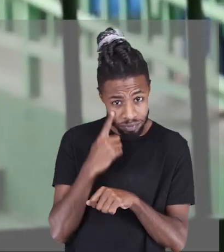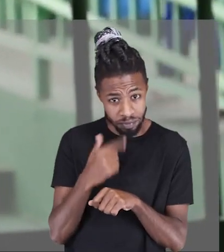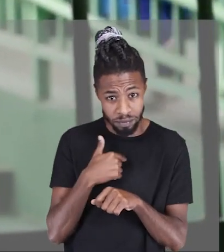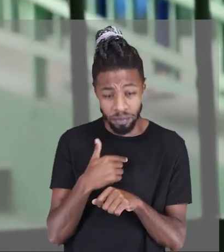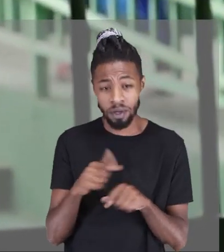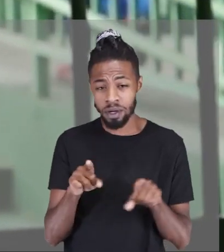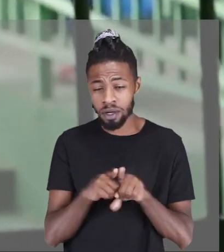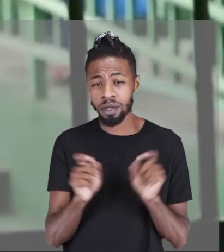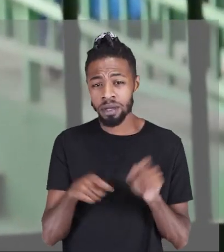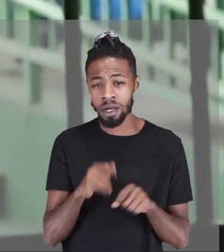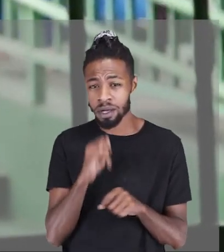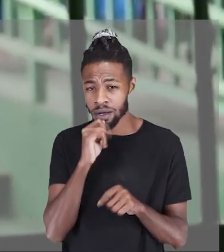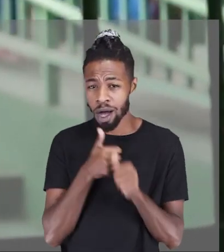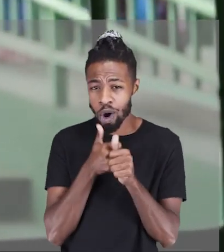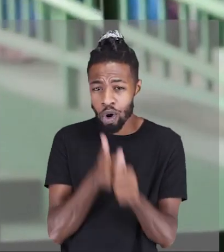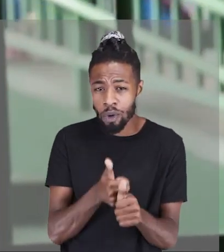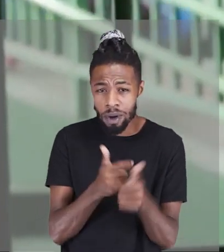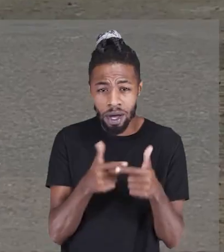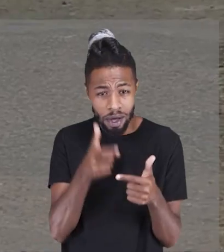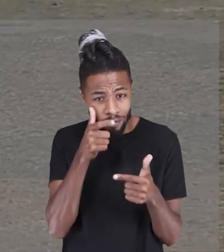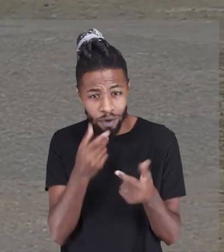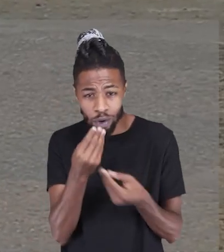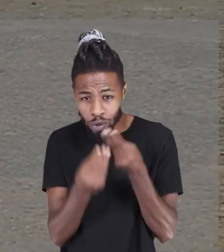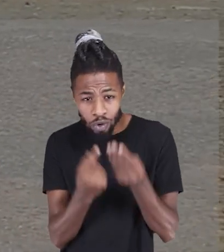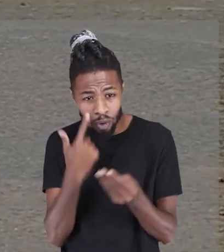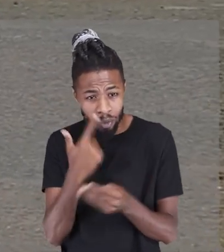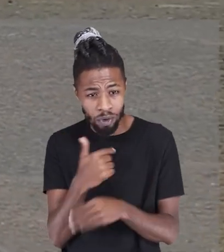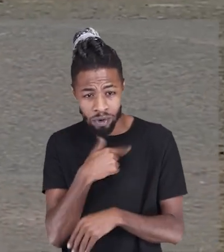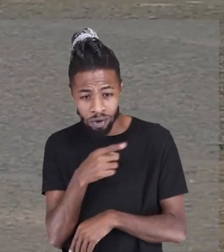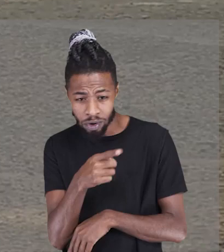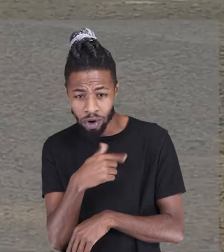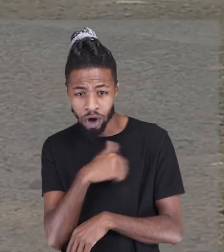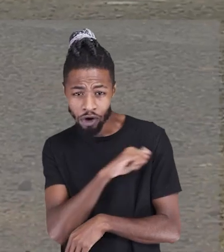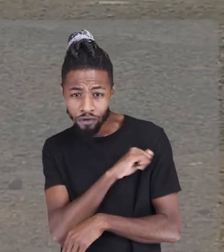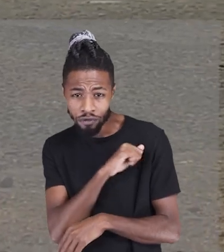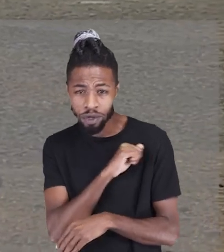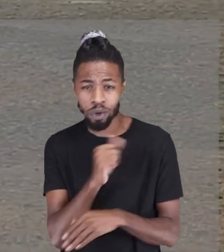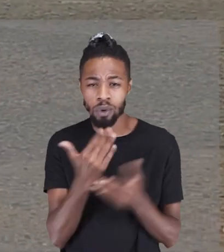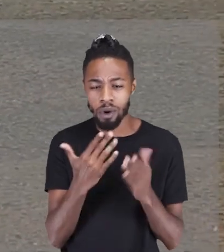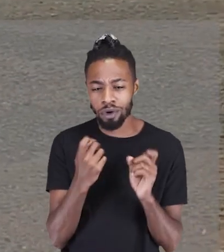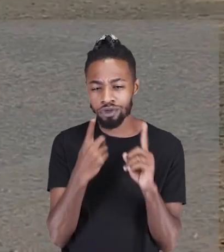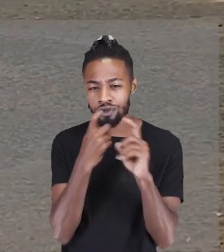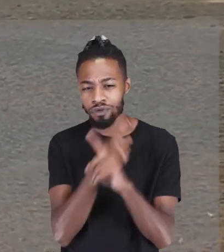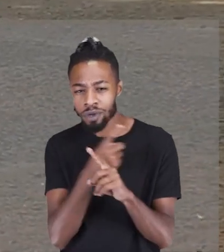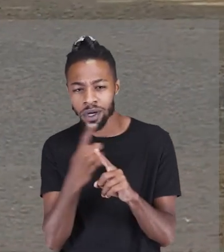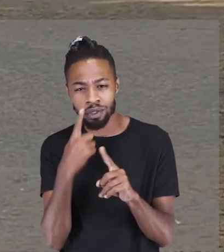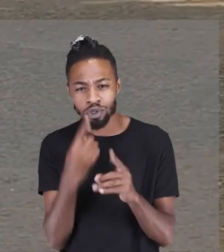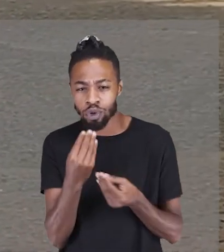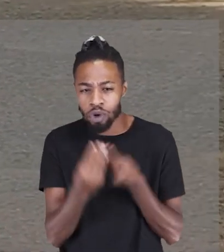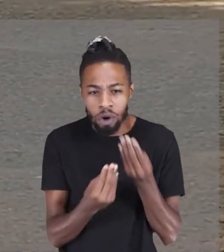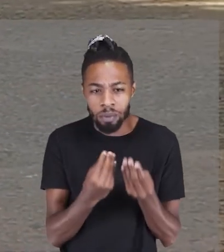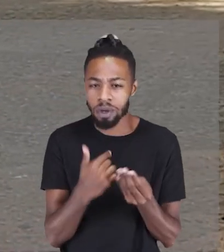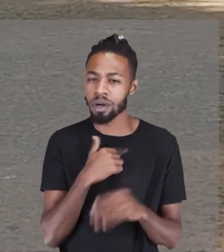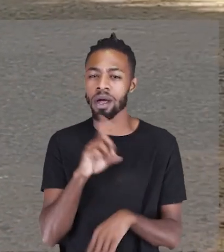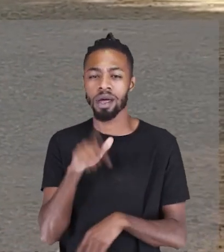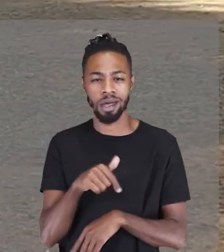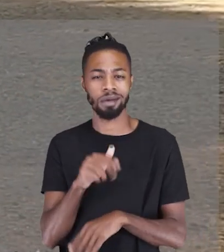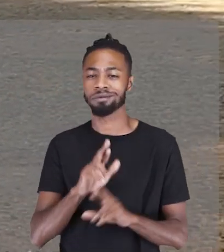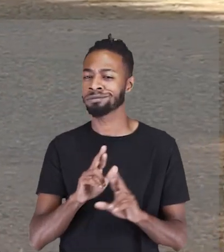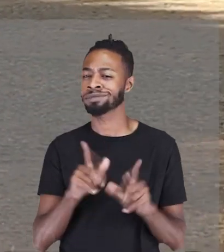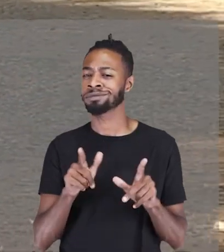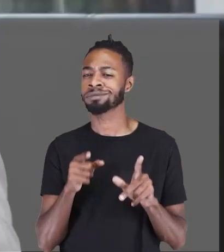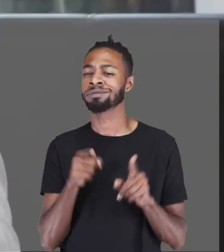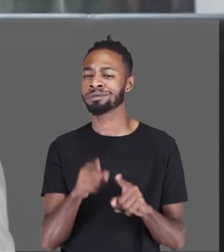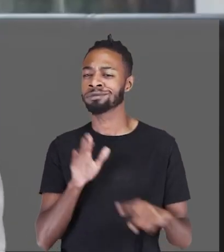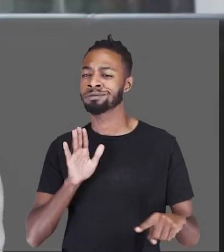participam, mesmo que pais de baixa escolaridade, mas procura acompanhar como é que está a vida escolar do seu filho, quais são as dificuldades, e a escola do